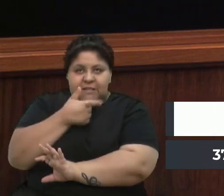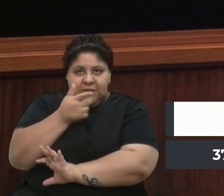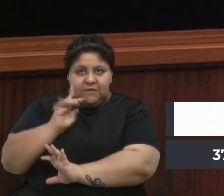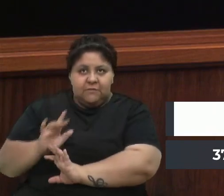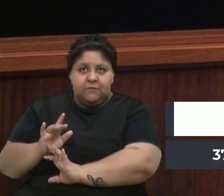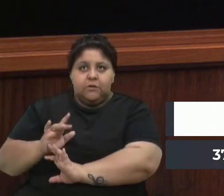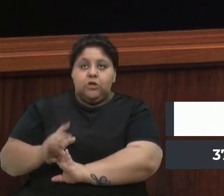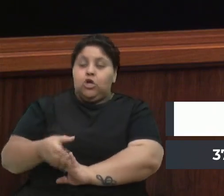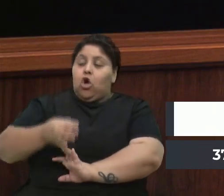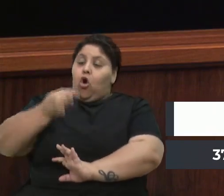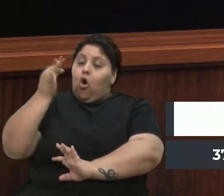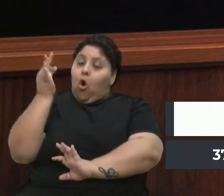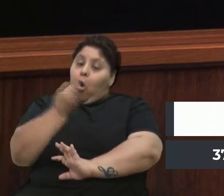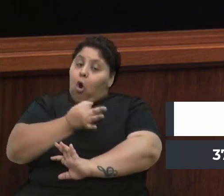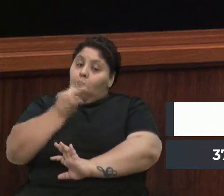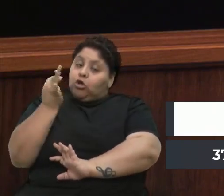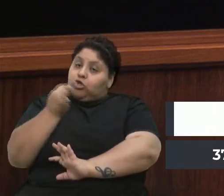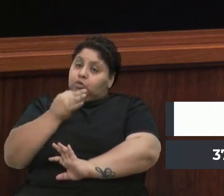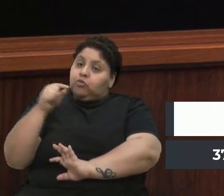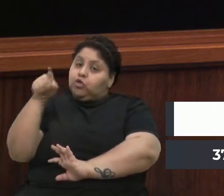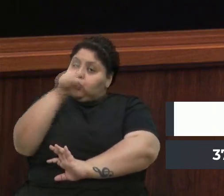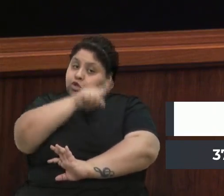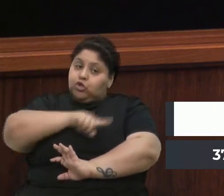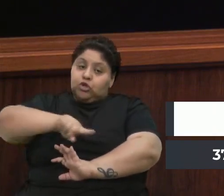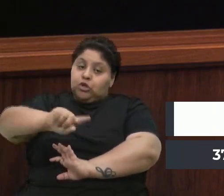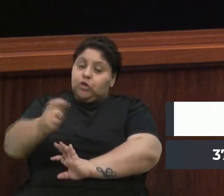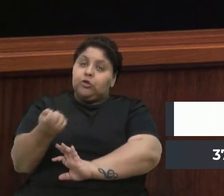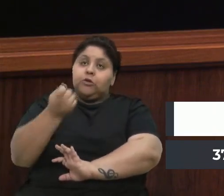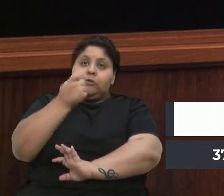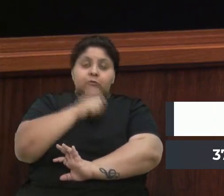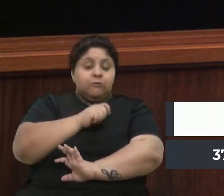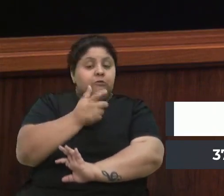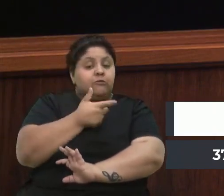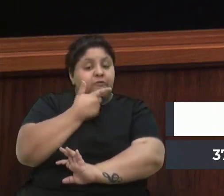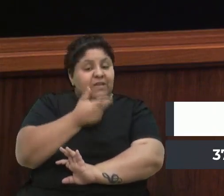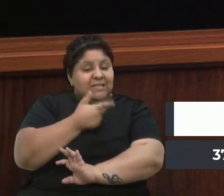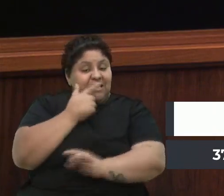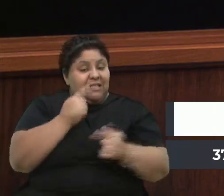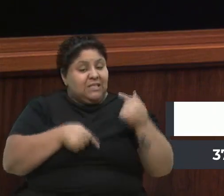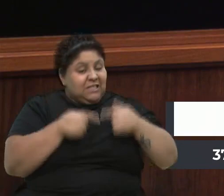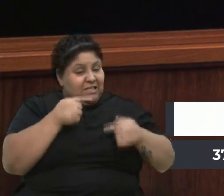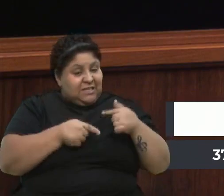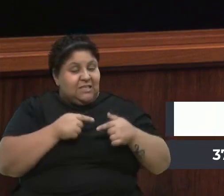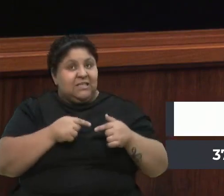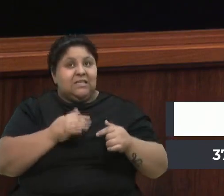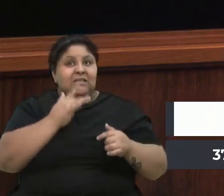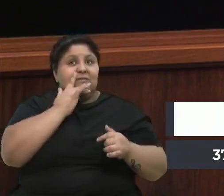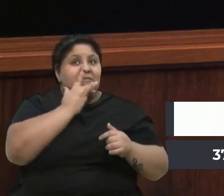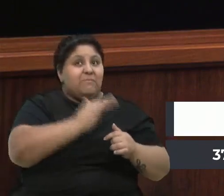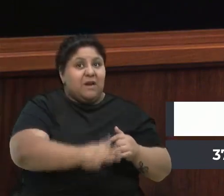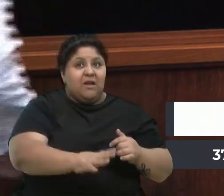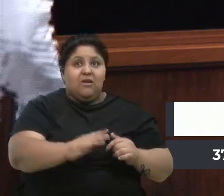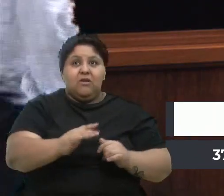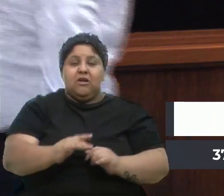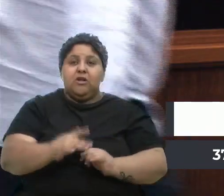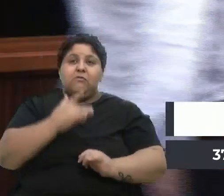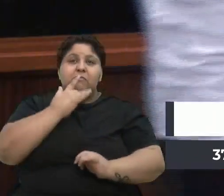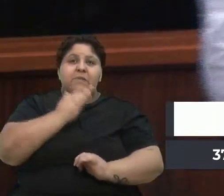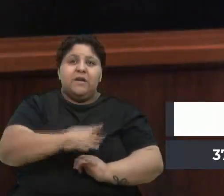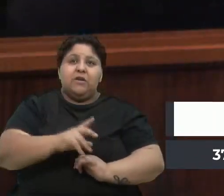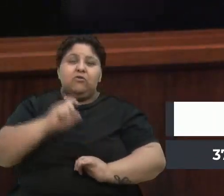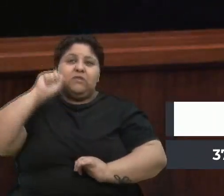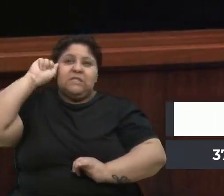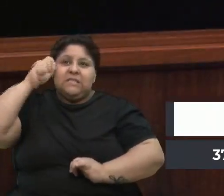Seria ótimo se nós aqui não precisássemos estar fazendo esse debate, se brancos, negros, indígenas, amarelo, vermelho,